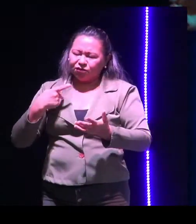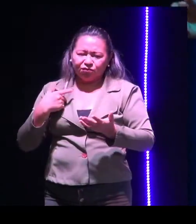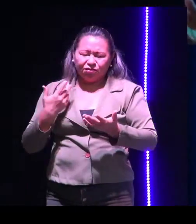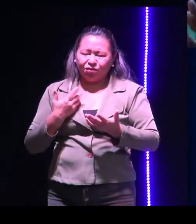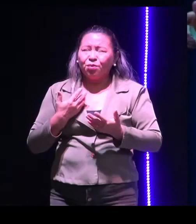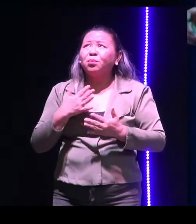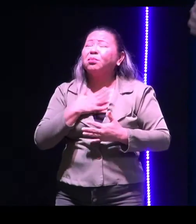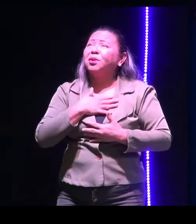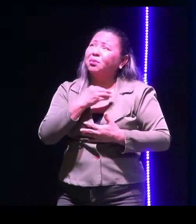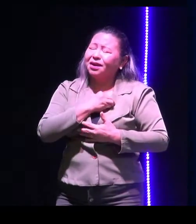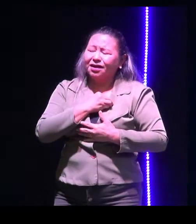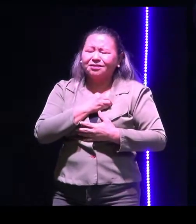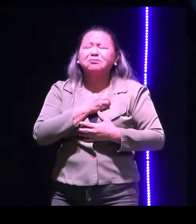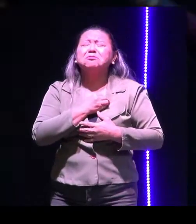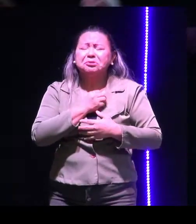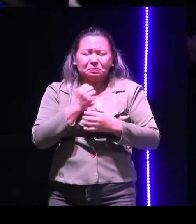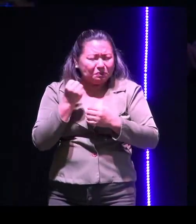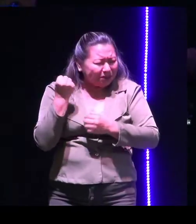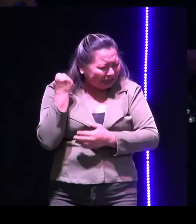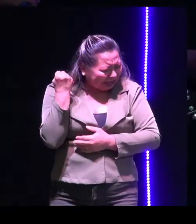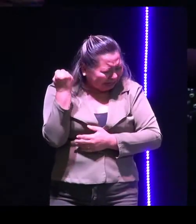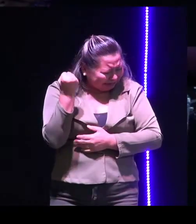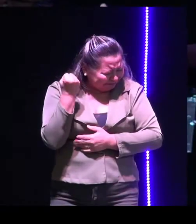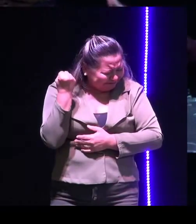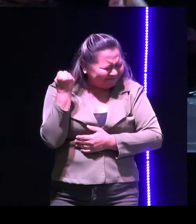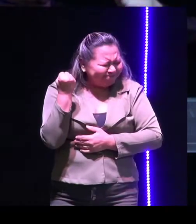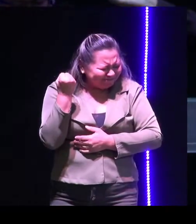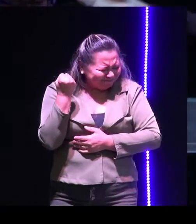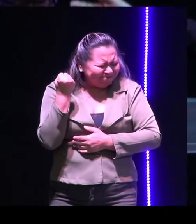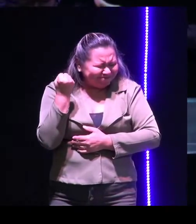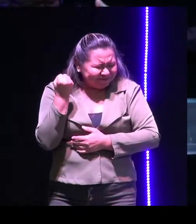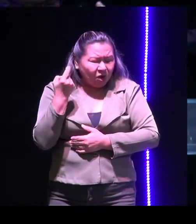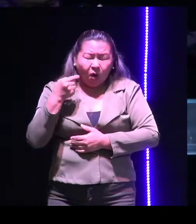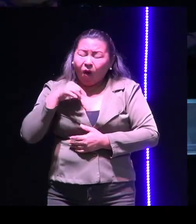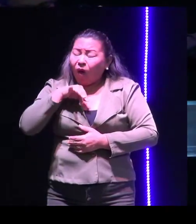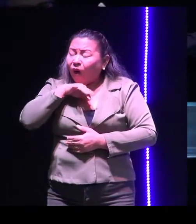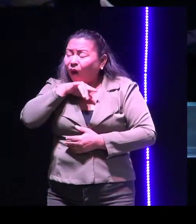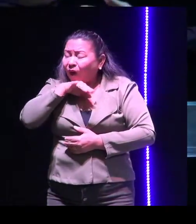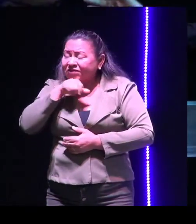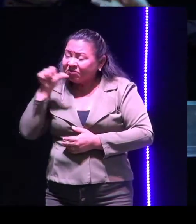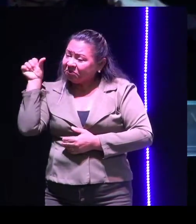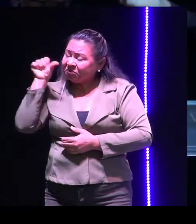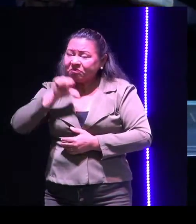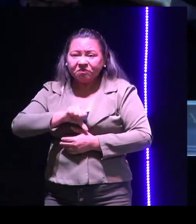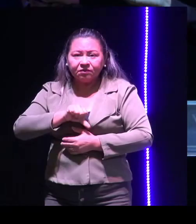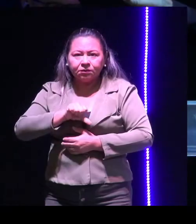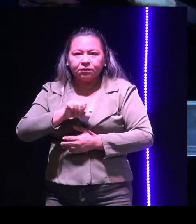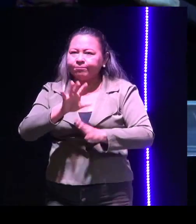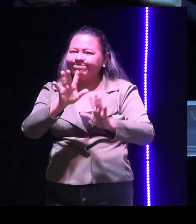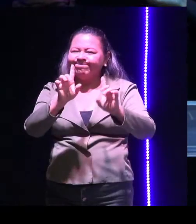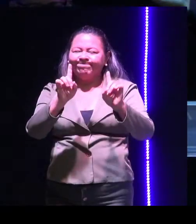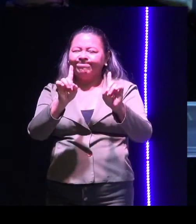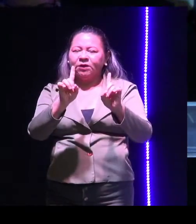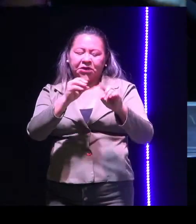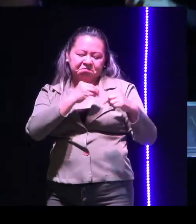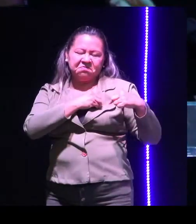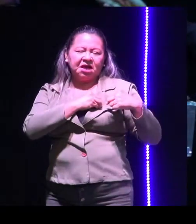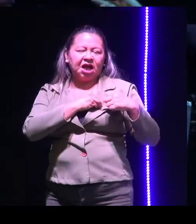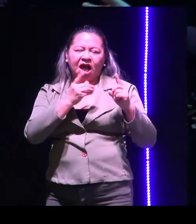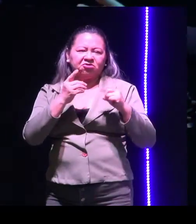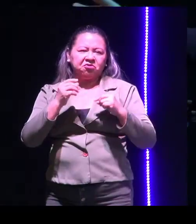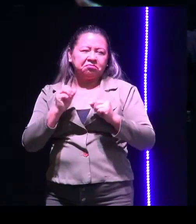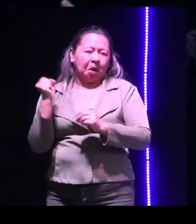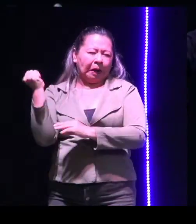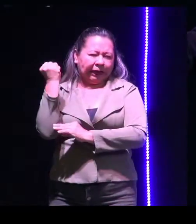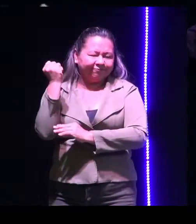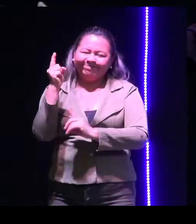cabeludo. Pastor, o meu pecado é tão terrível. Não existe, queridos, pecado maior que o